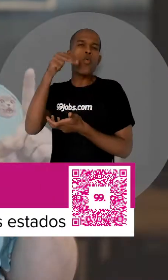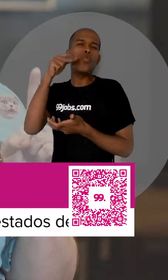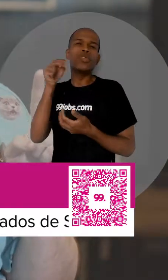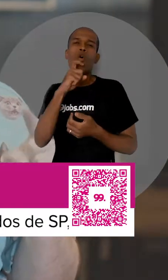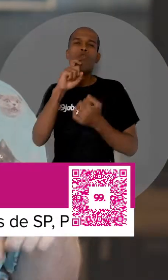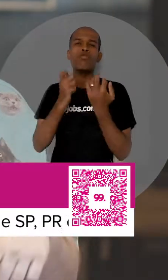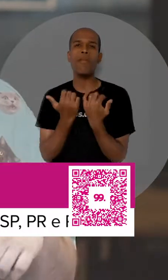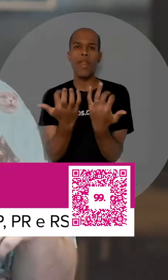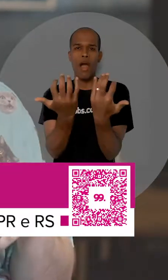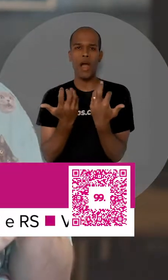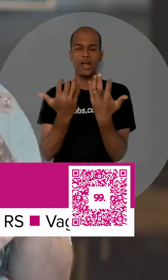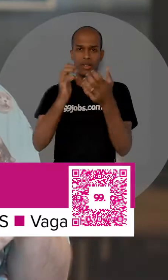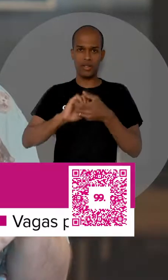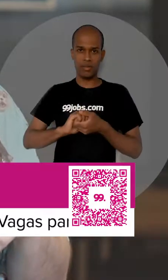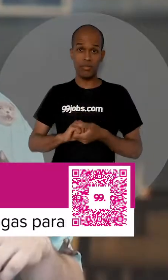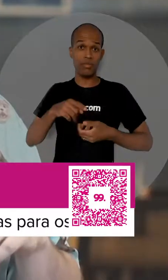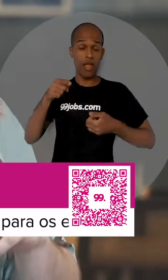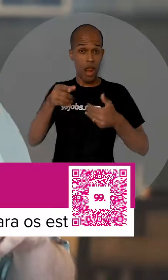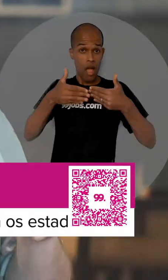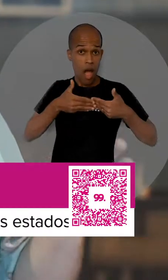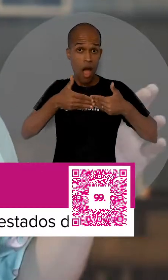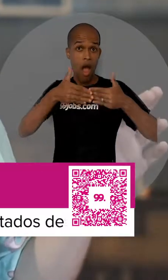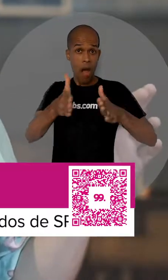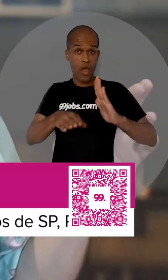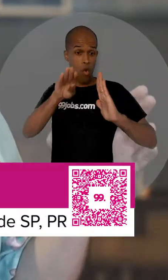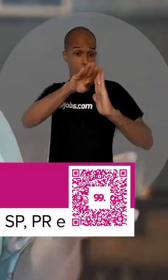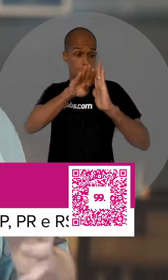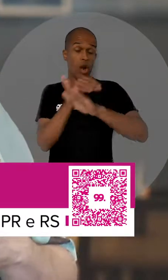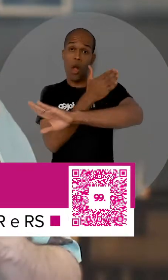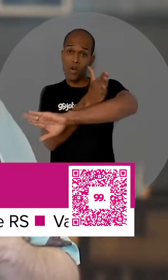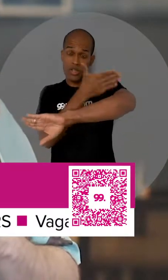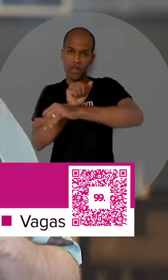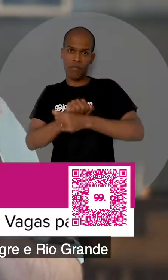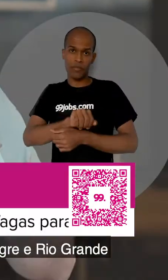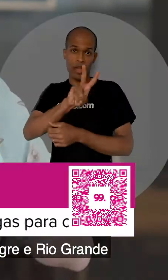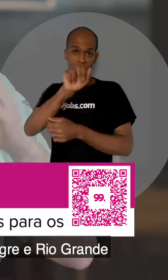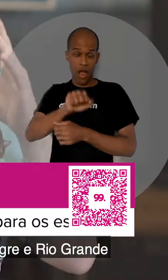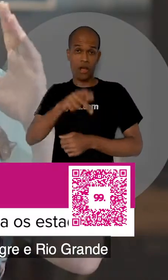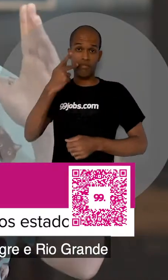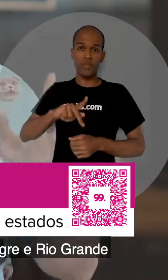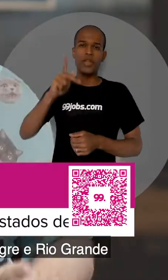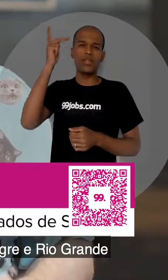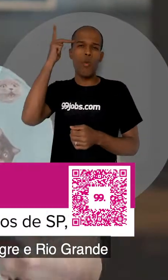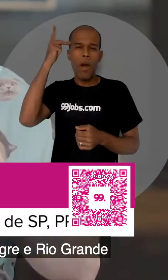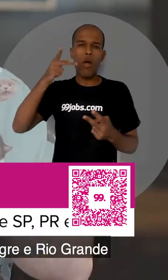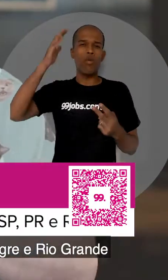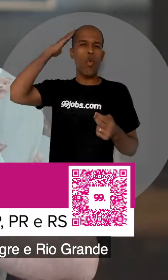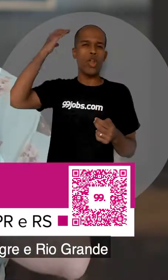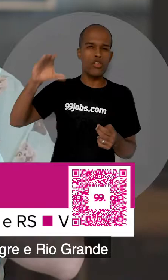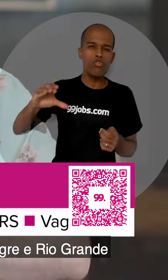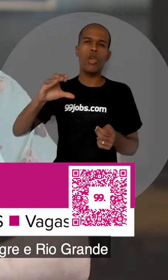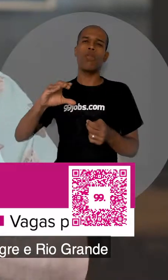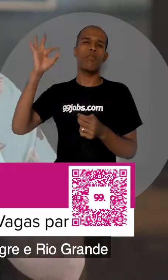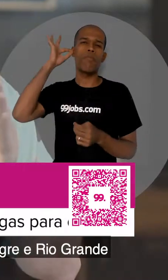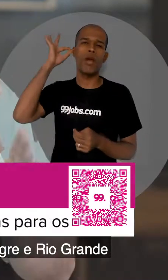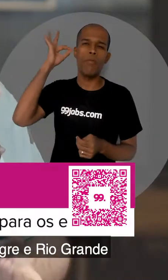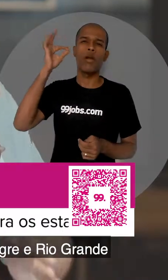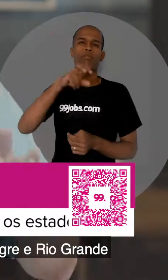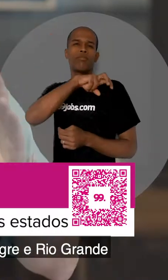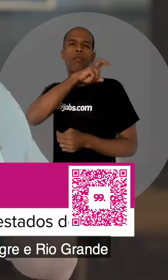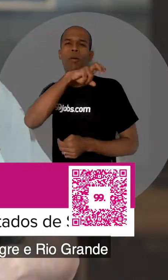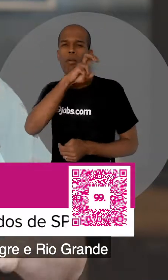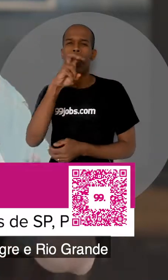em nutrição de plantas. Ela acabou de abrir o seu programa de estágio. As vagas são para São Paulo, Curitiba, Ponta